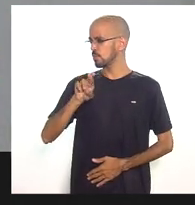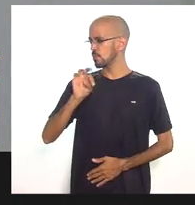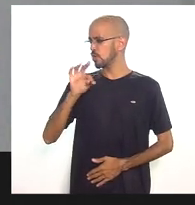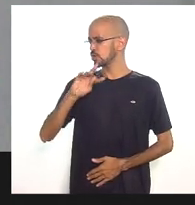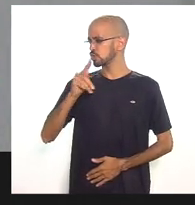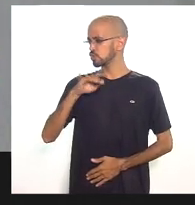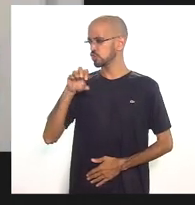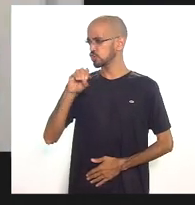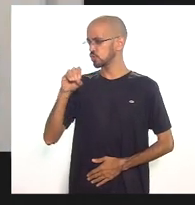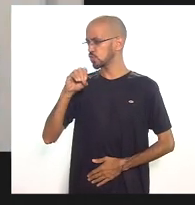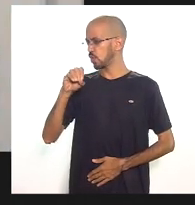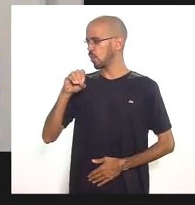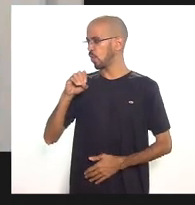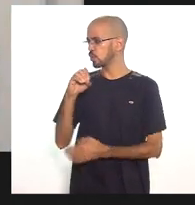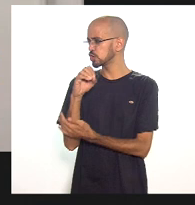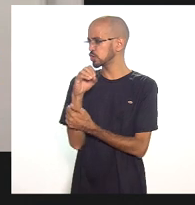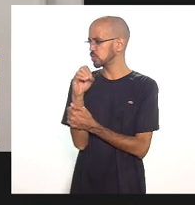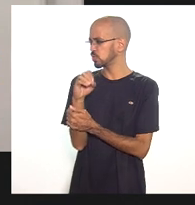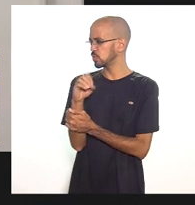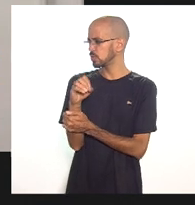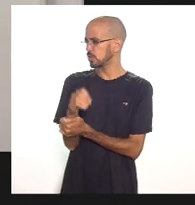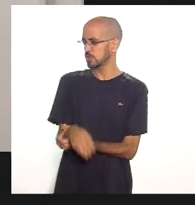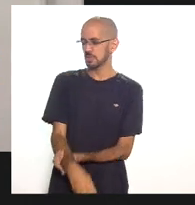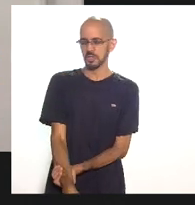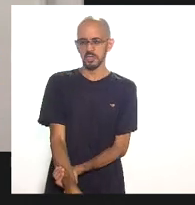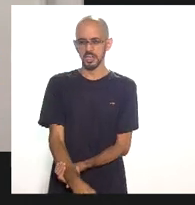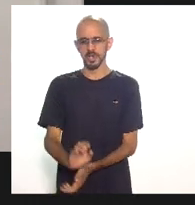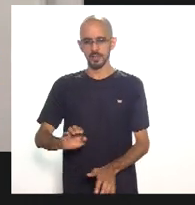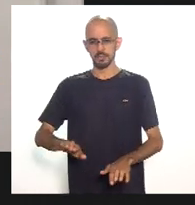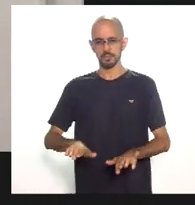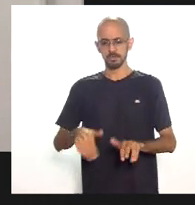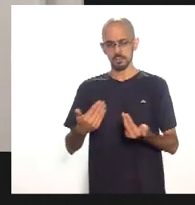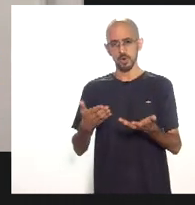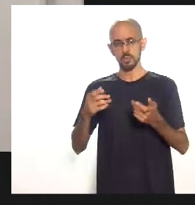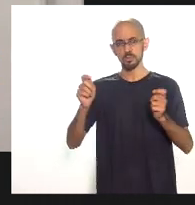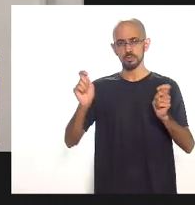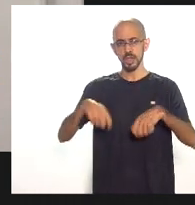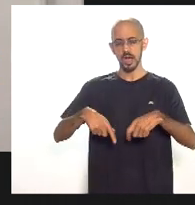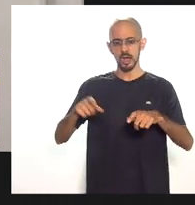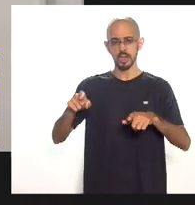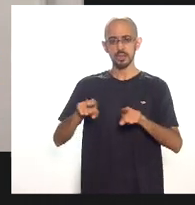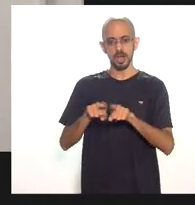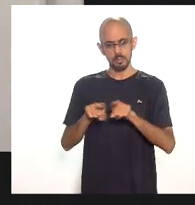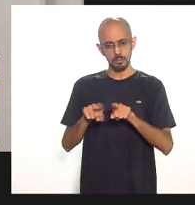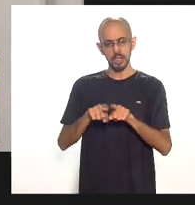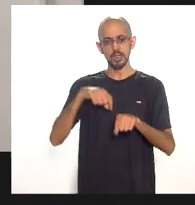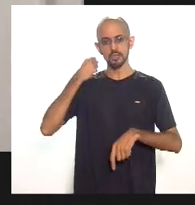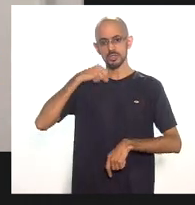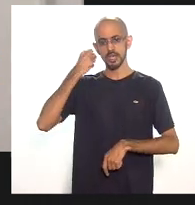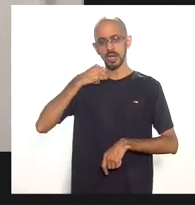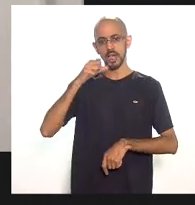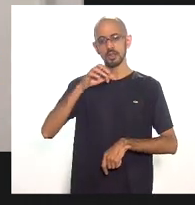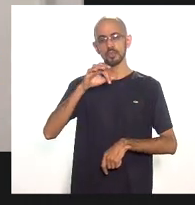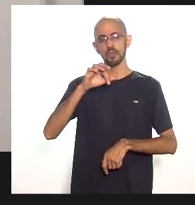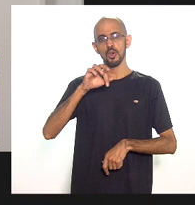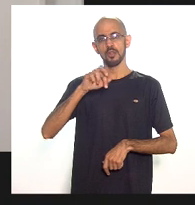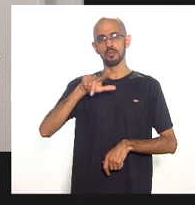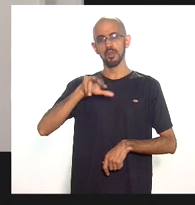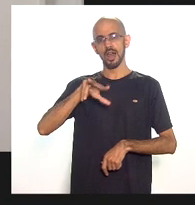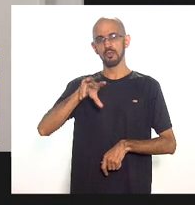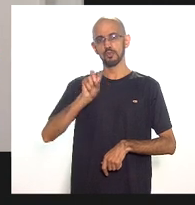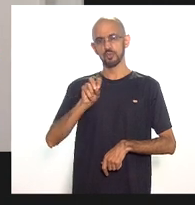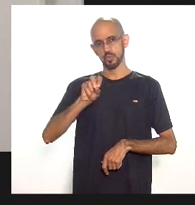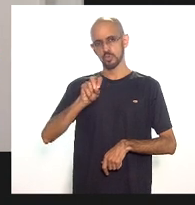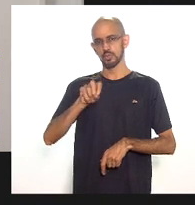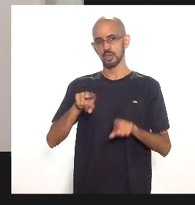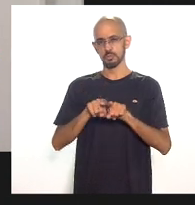Sim, então pode fazer extensivo também, não é? O senador Flávio Bolsonaro, que é do Rio de Janeiro.